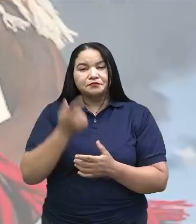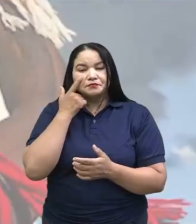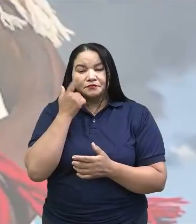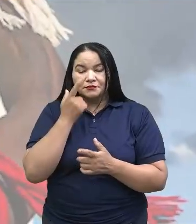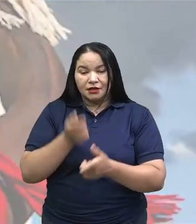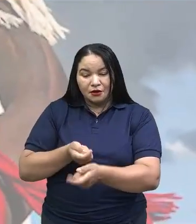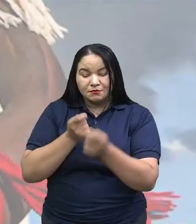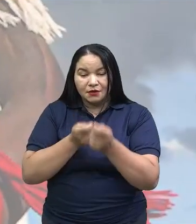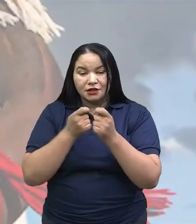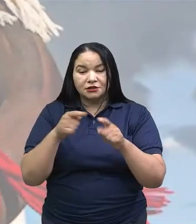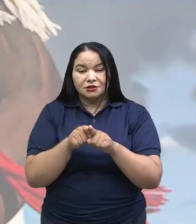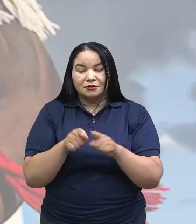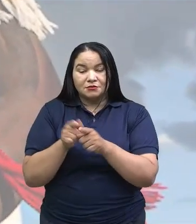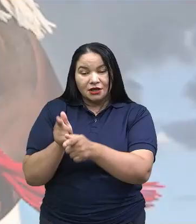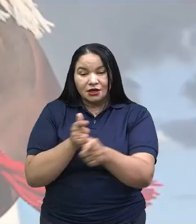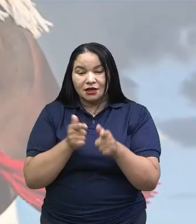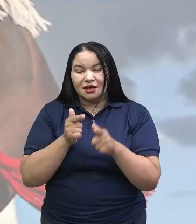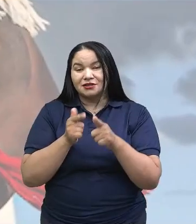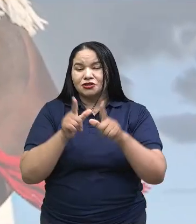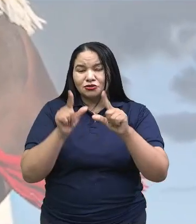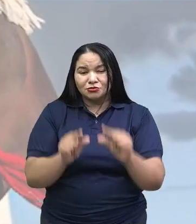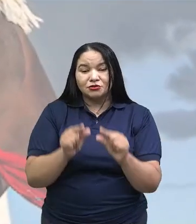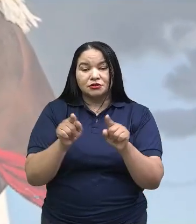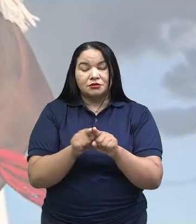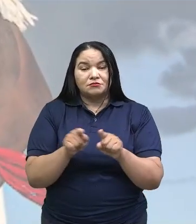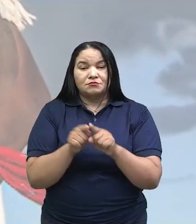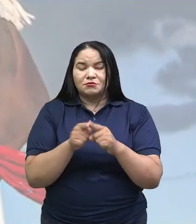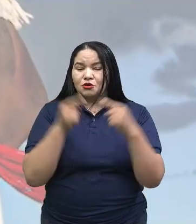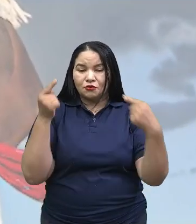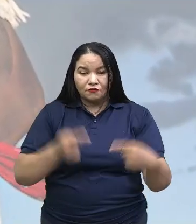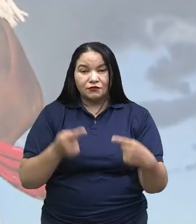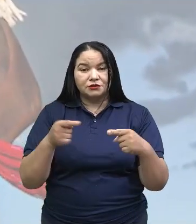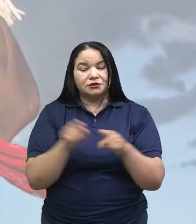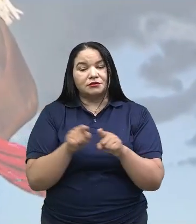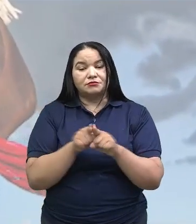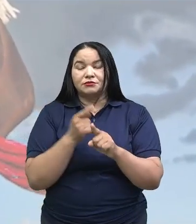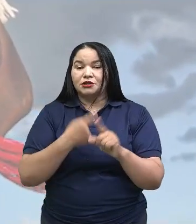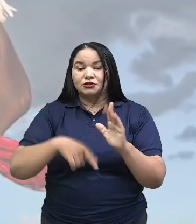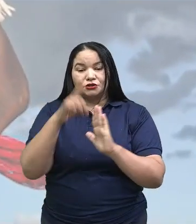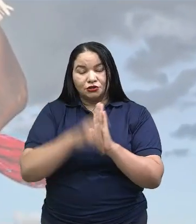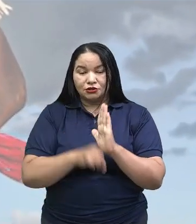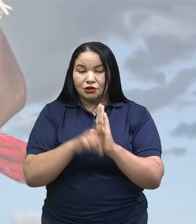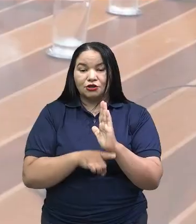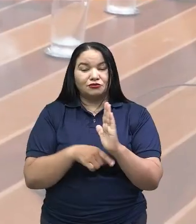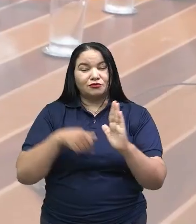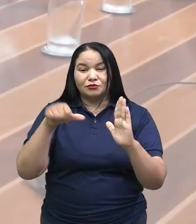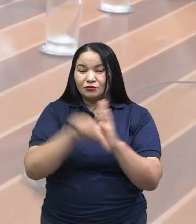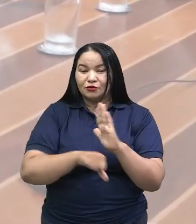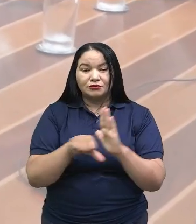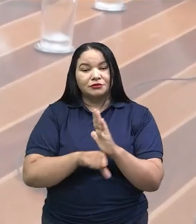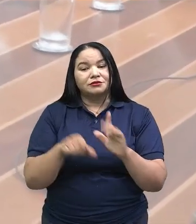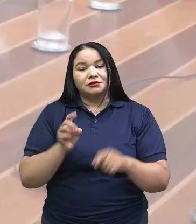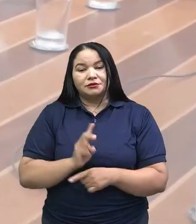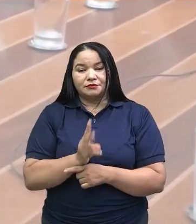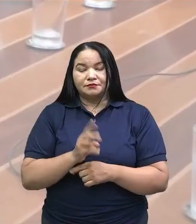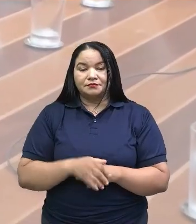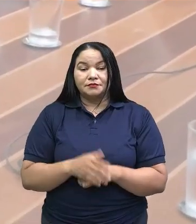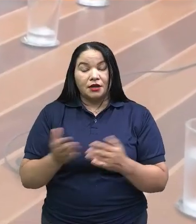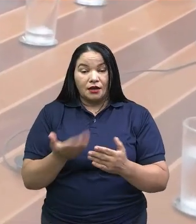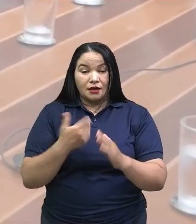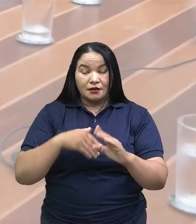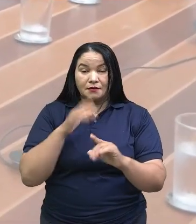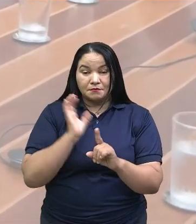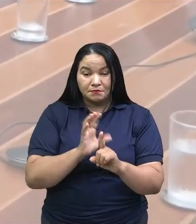diminuírem e enfrentam conflitos sociais e violações de direitos ambientais. Para mitigar os